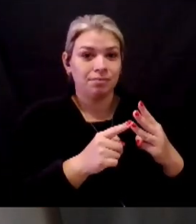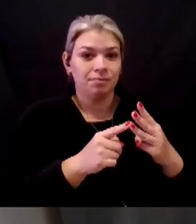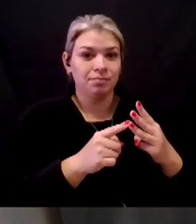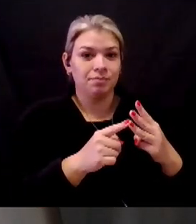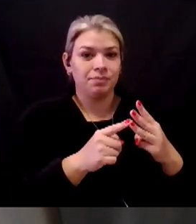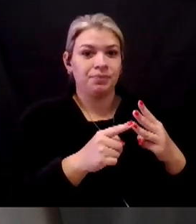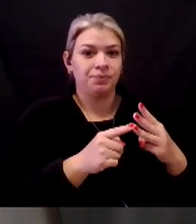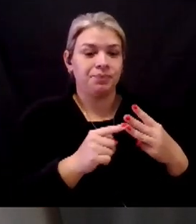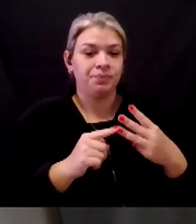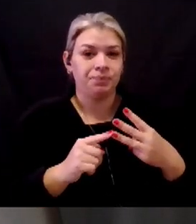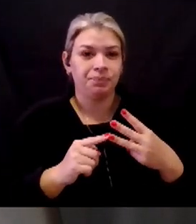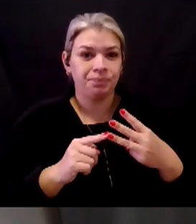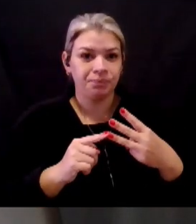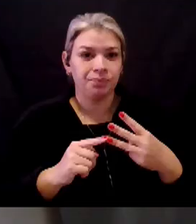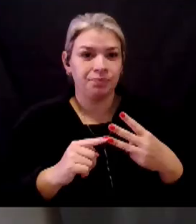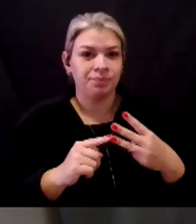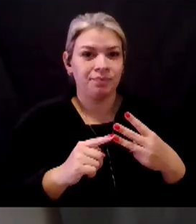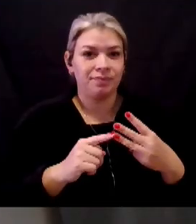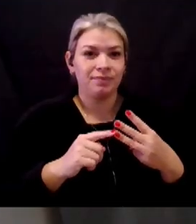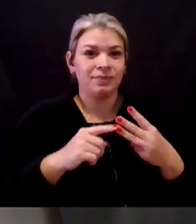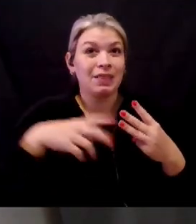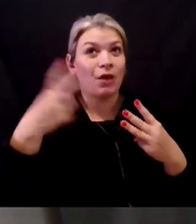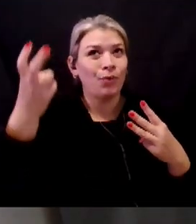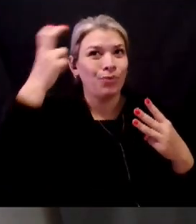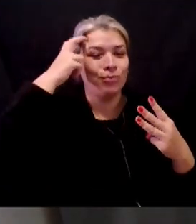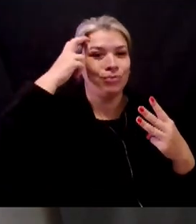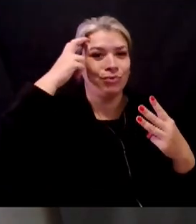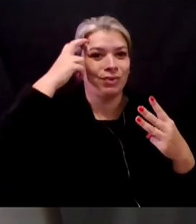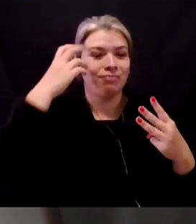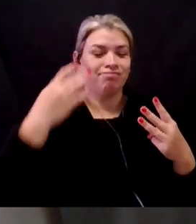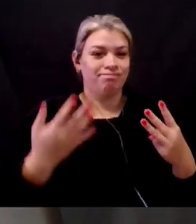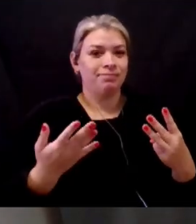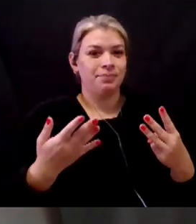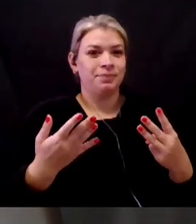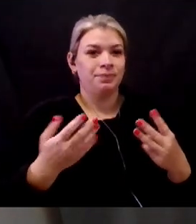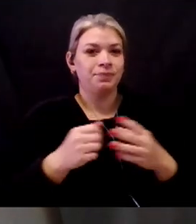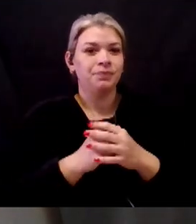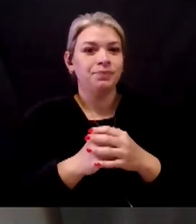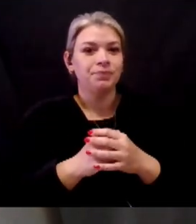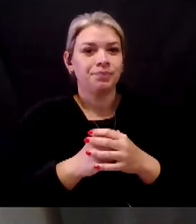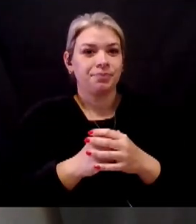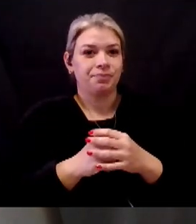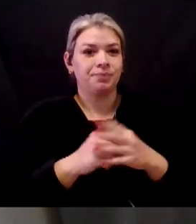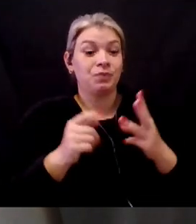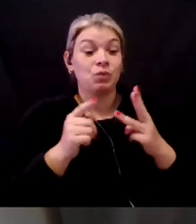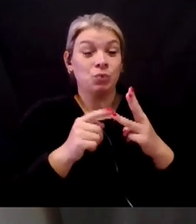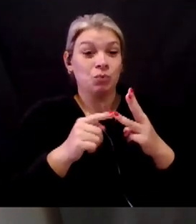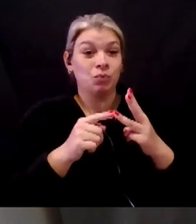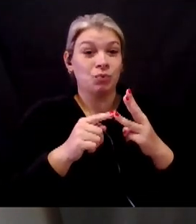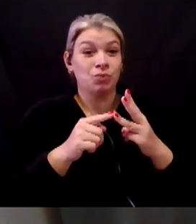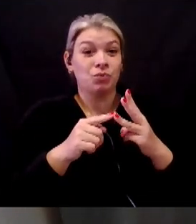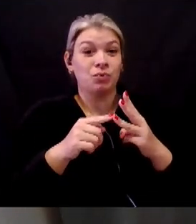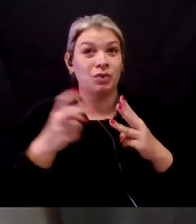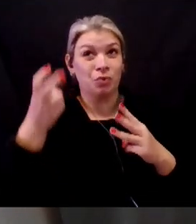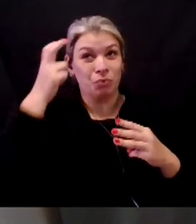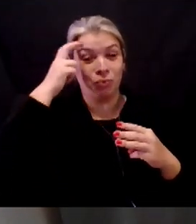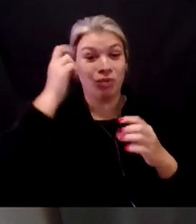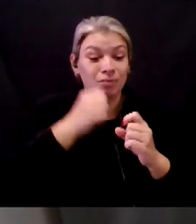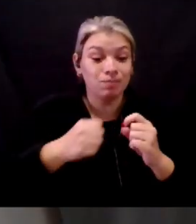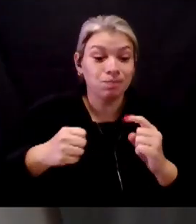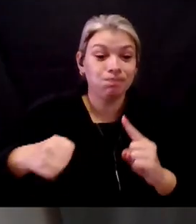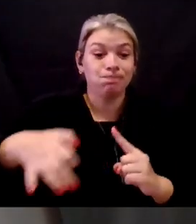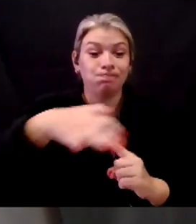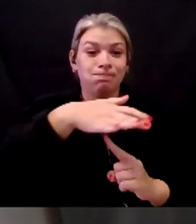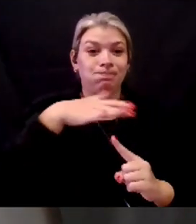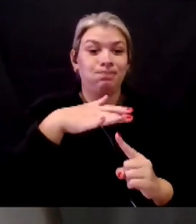mais adiante, que é a cultura. O que é a cultura? A cultura é tudo que está na nossa sociedade. Então, as redes sociais, né, os programas